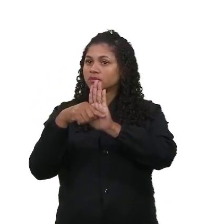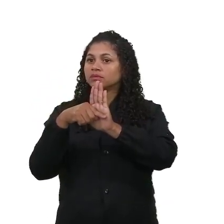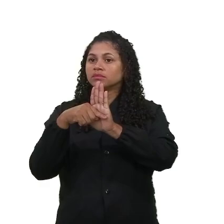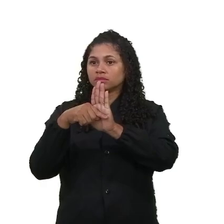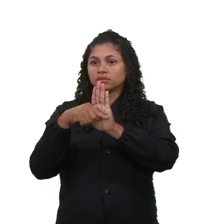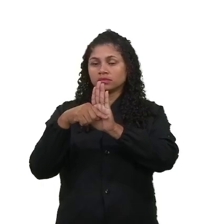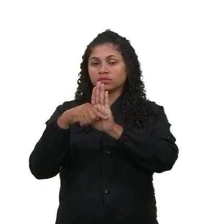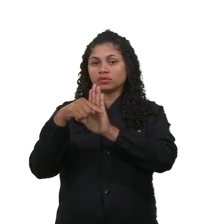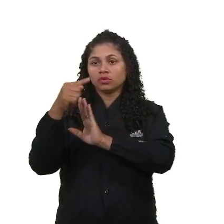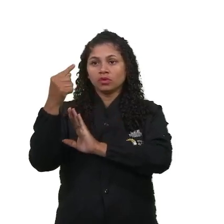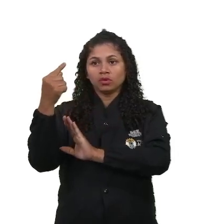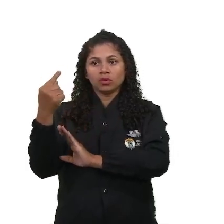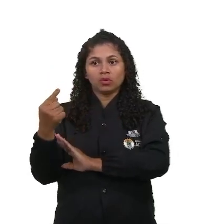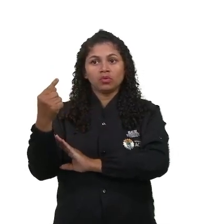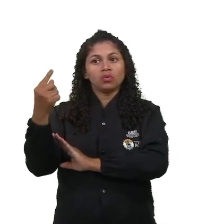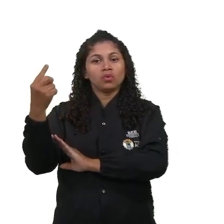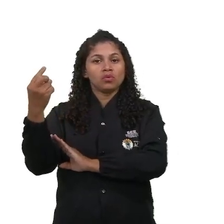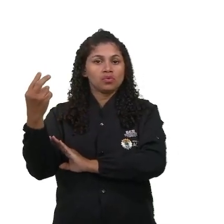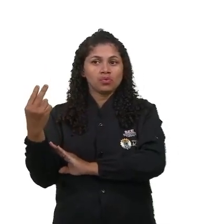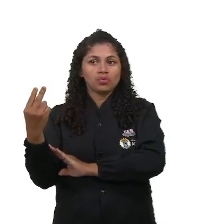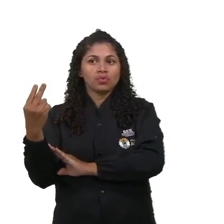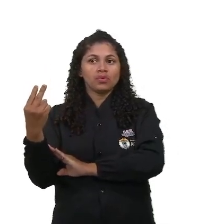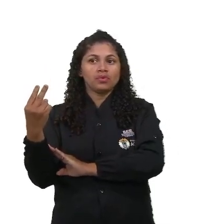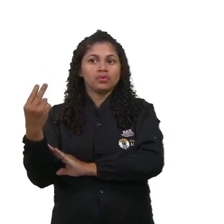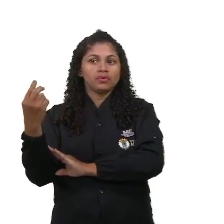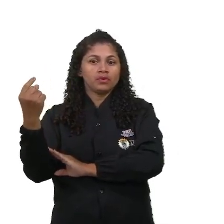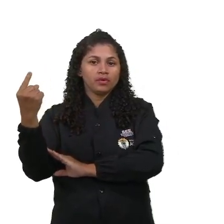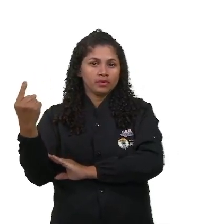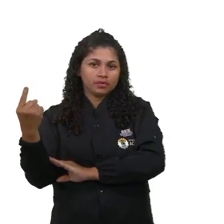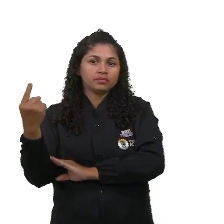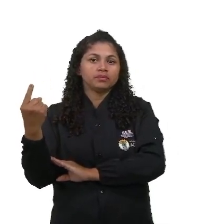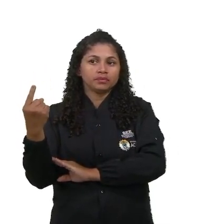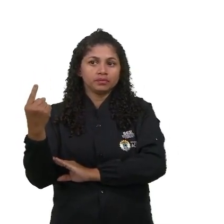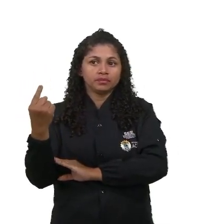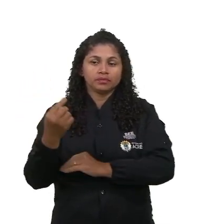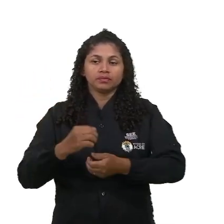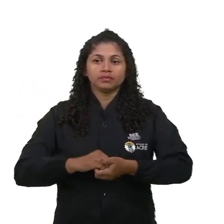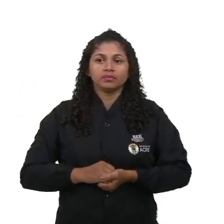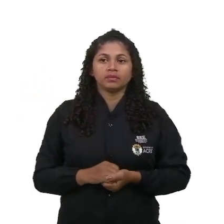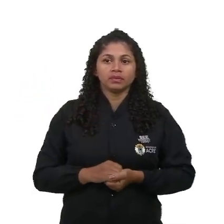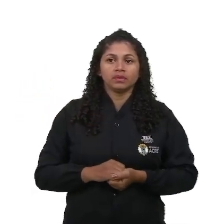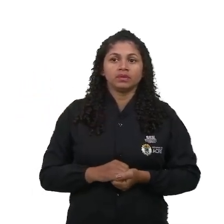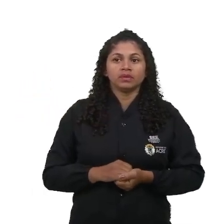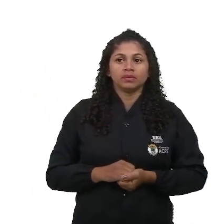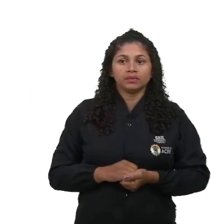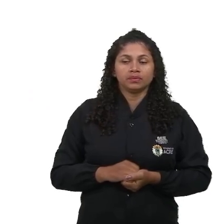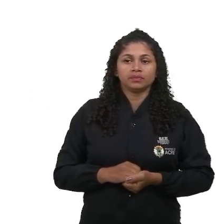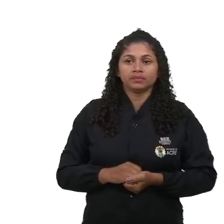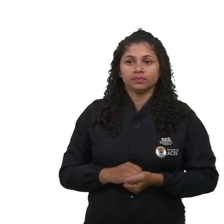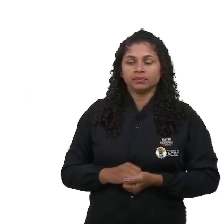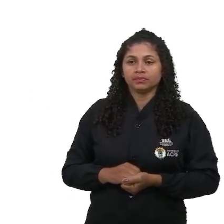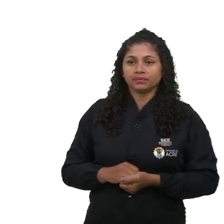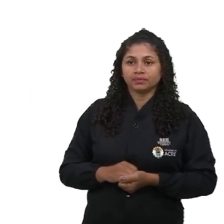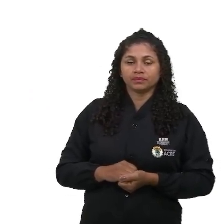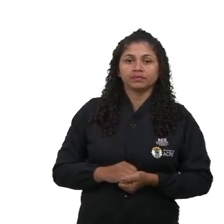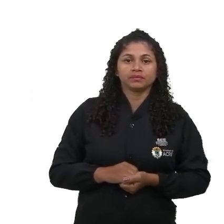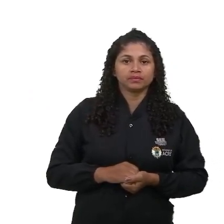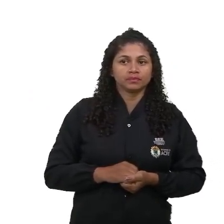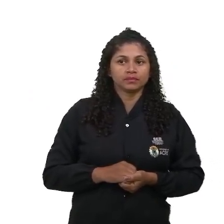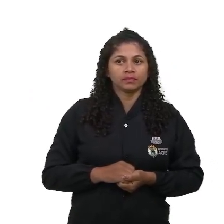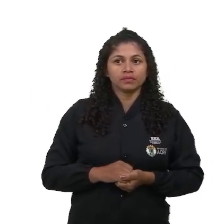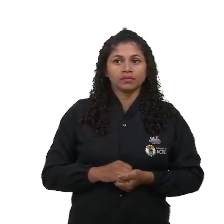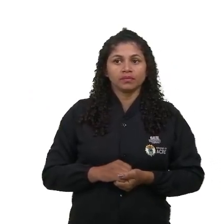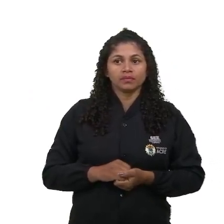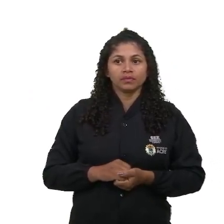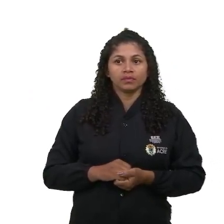o seguinte vetor. Pega a primeira coordenada do ponto menos a primeira coordenada do outro ponto. Ou seja,